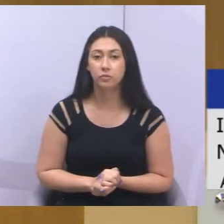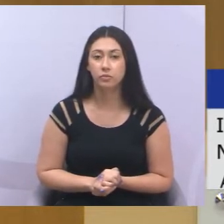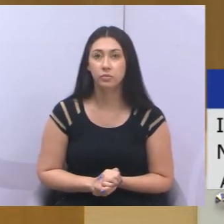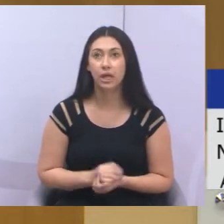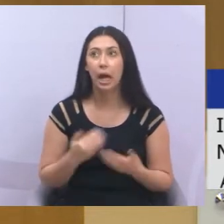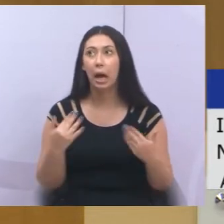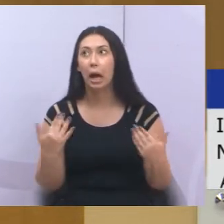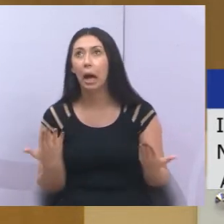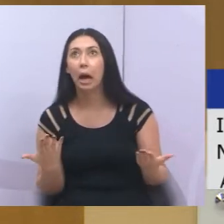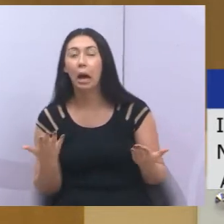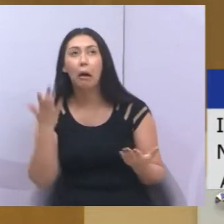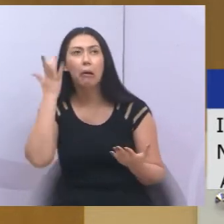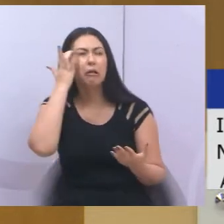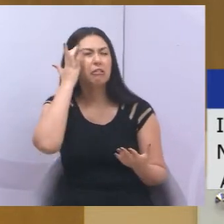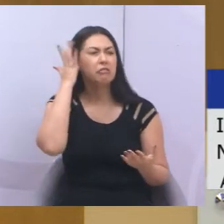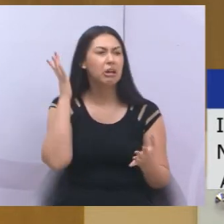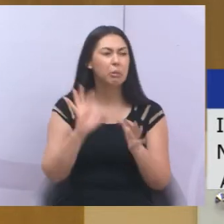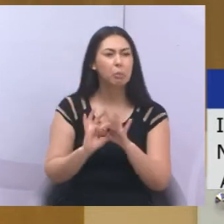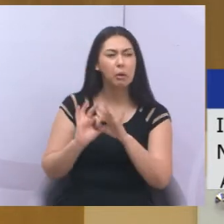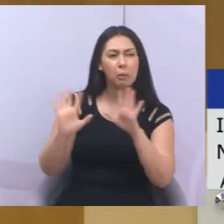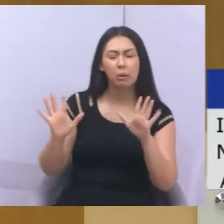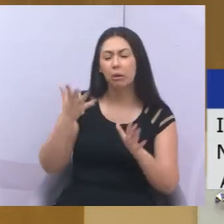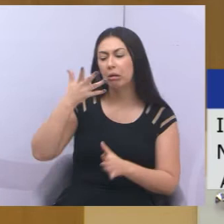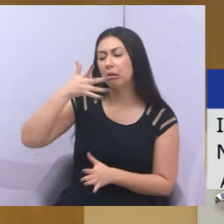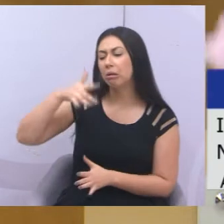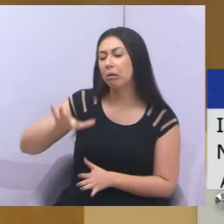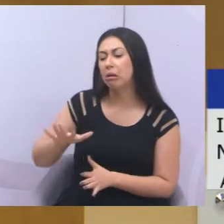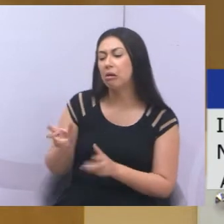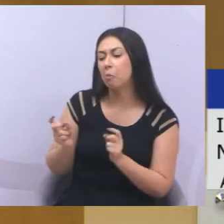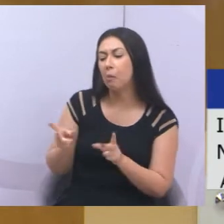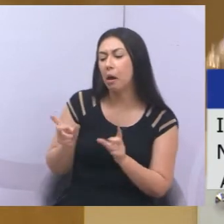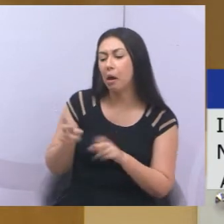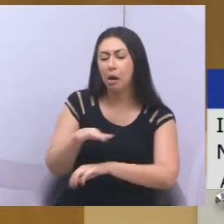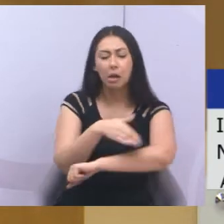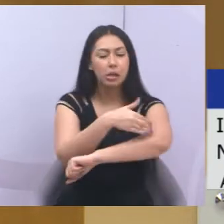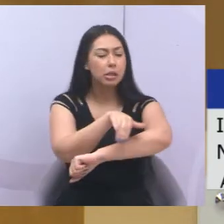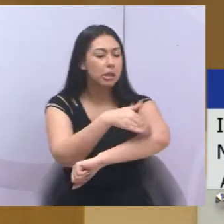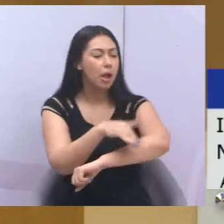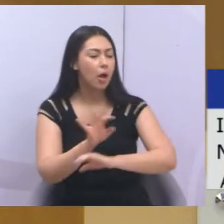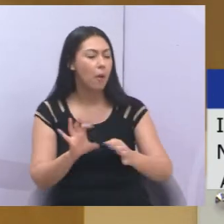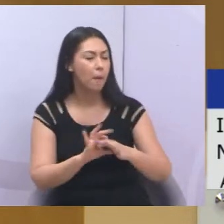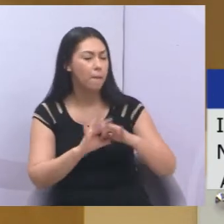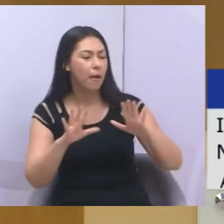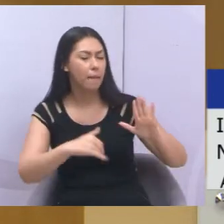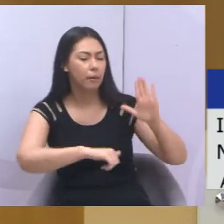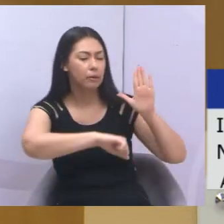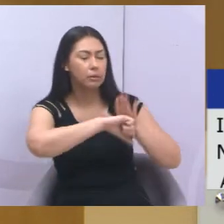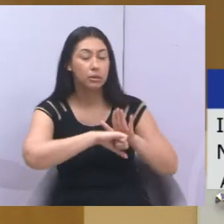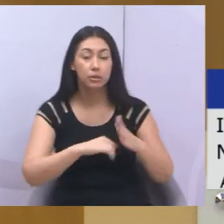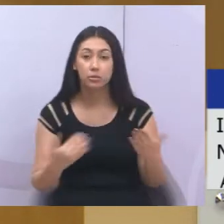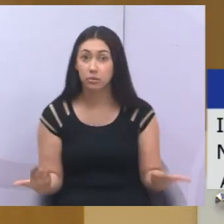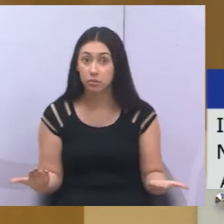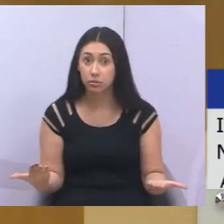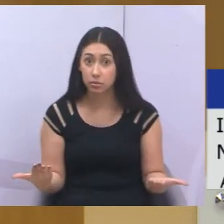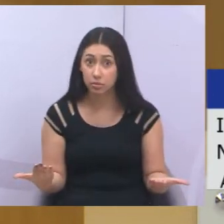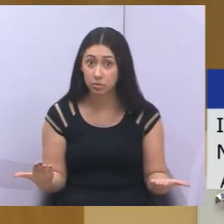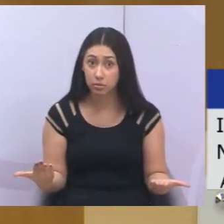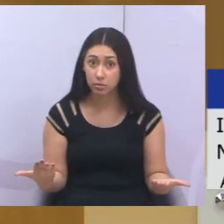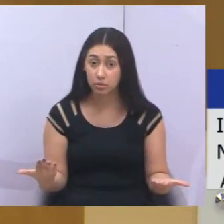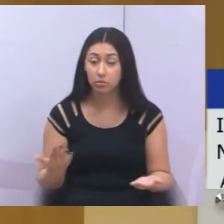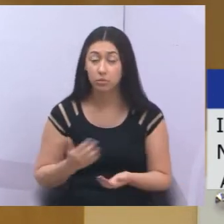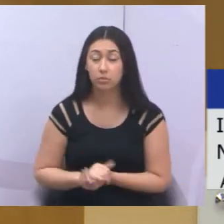Ah, mas é mais fácil deixar a criança no semáforo? É mais fácil deixar a criança na mão do traficante? É mais